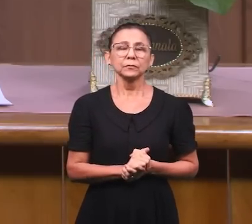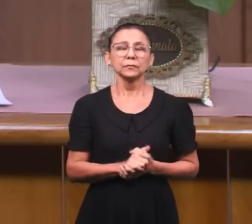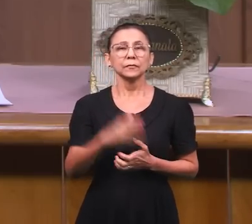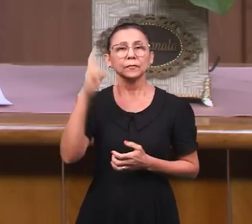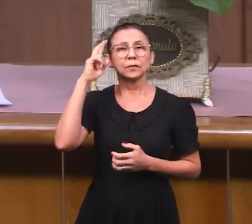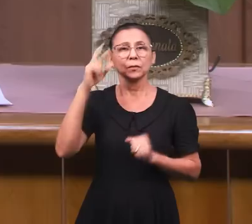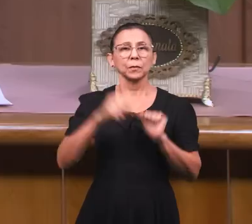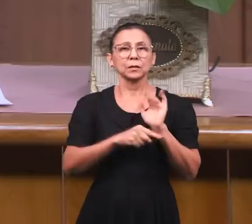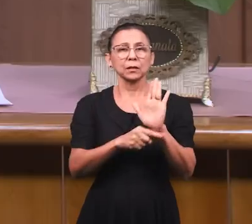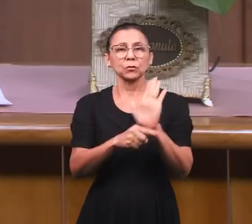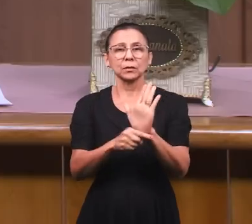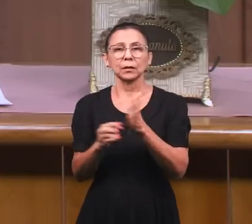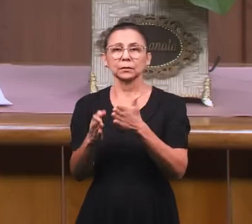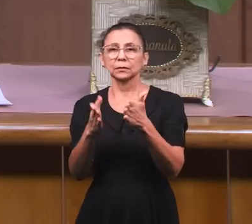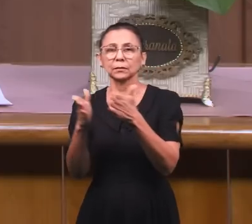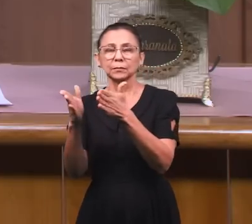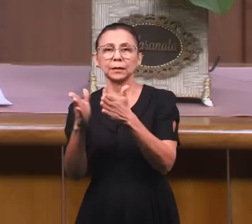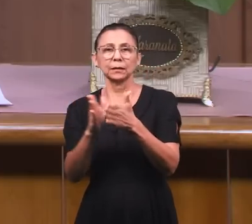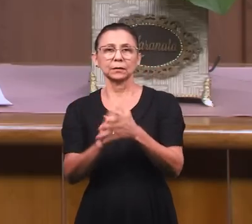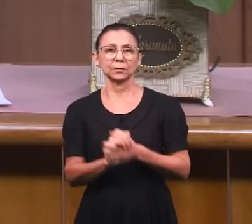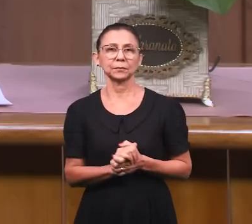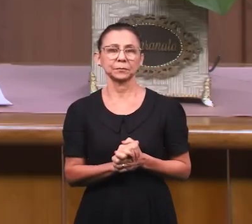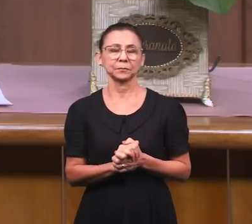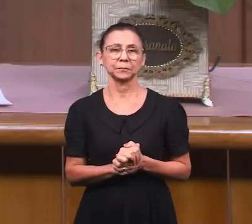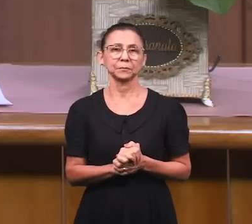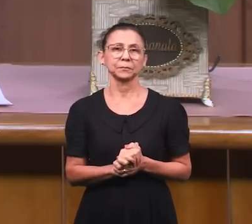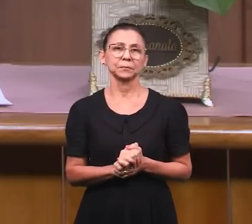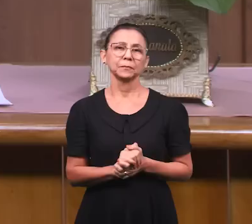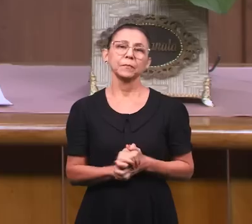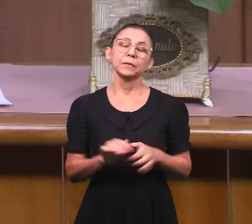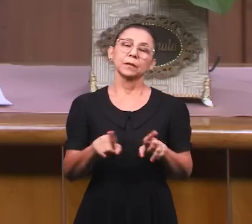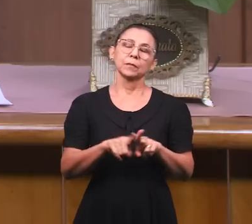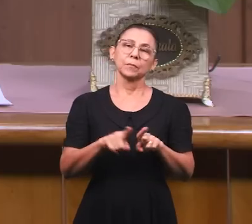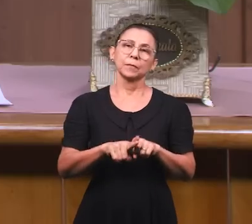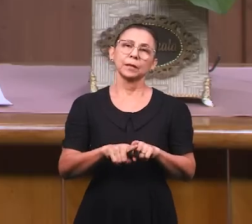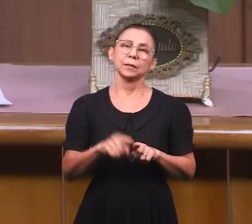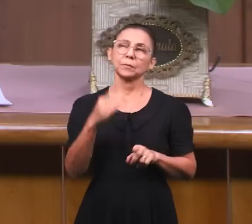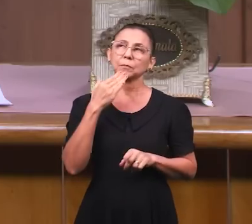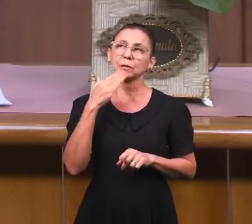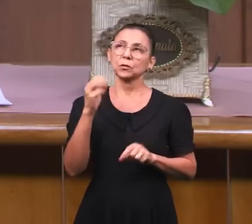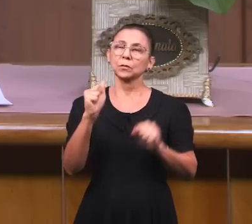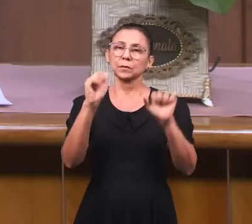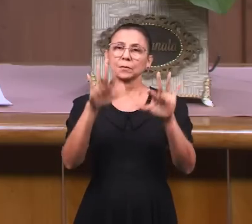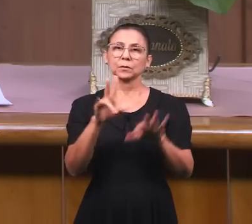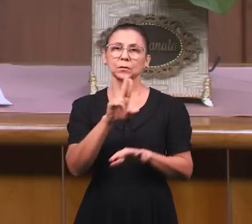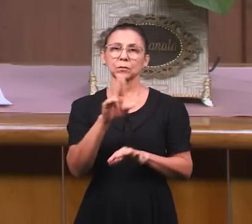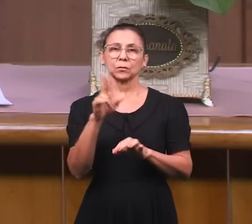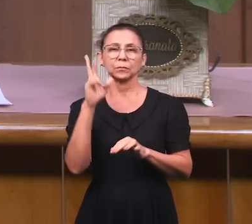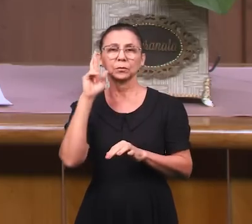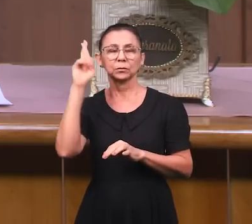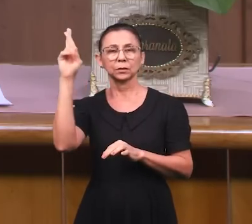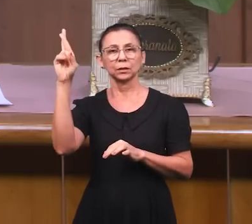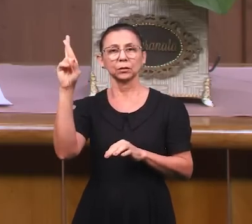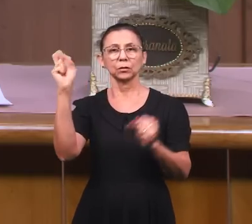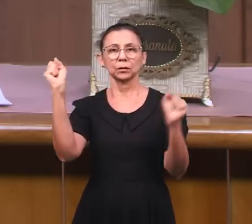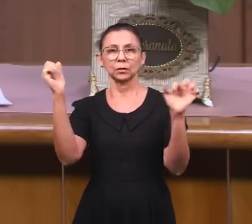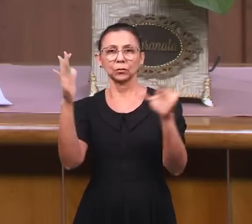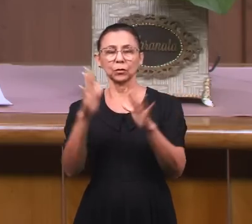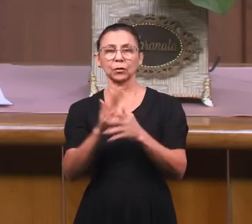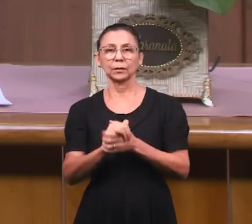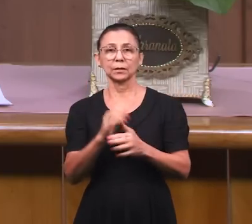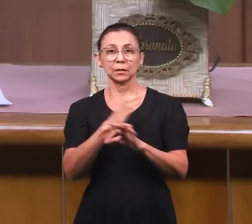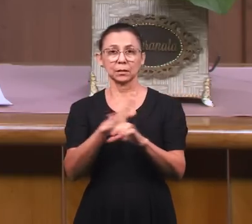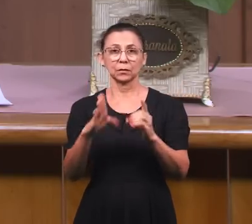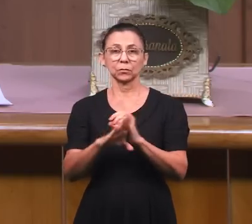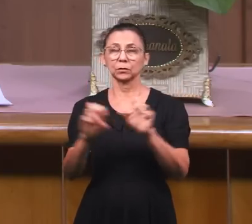ser sustentados na caminhada nessa vida. Opera, Senhor, para a glória, para o louvor do teu nome. E receba